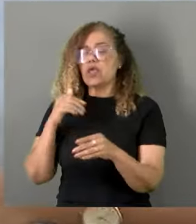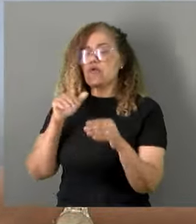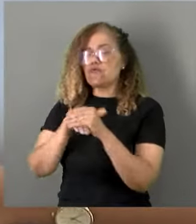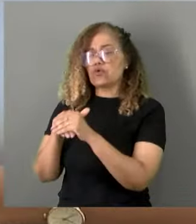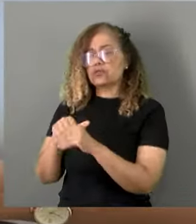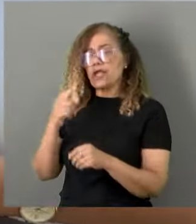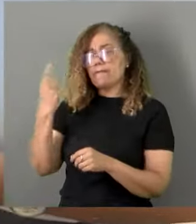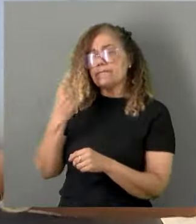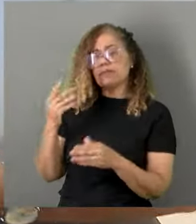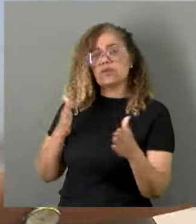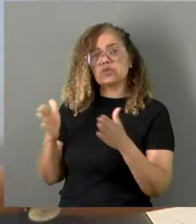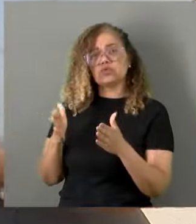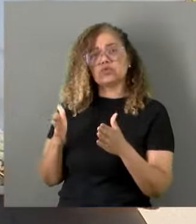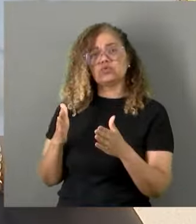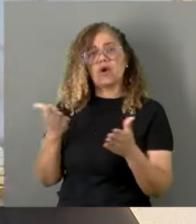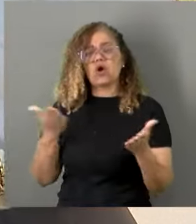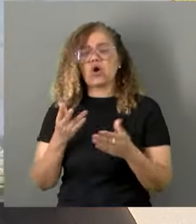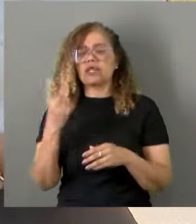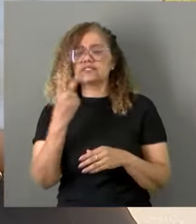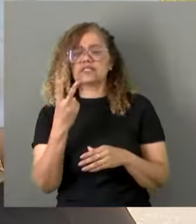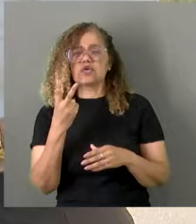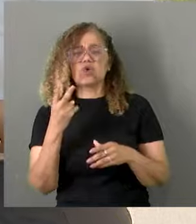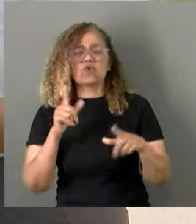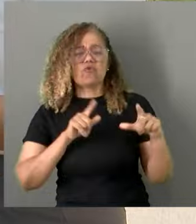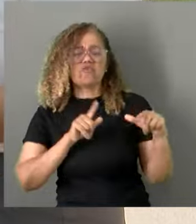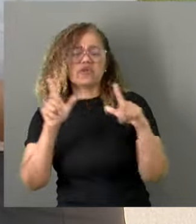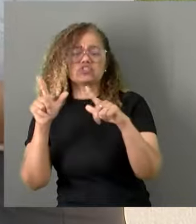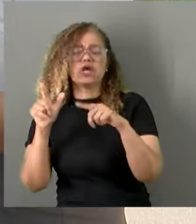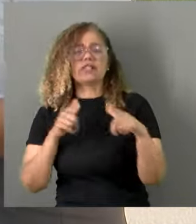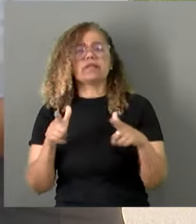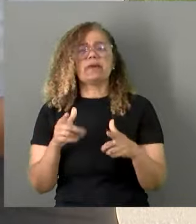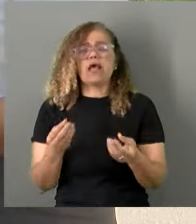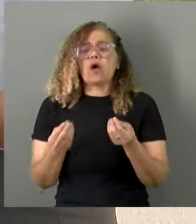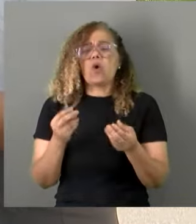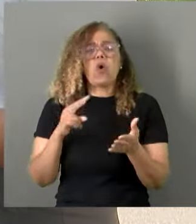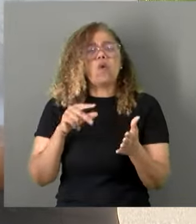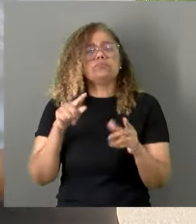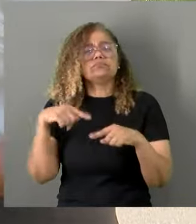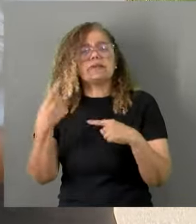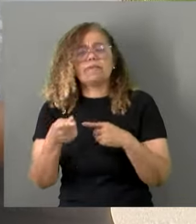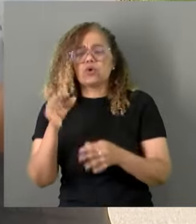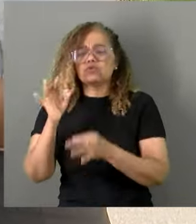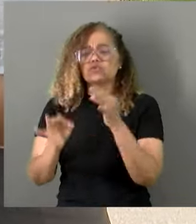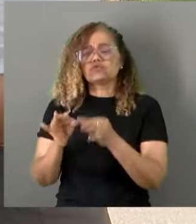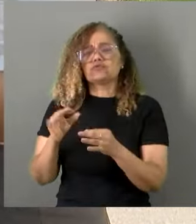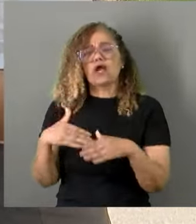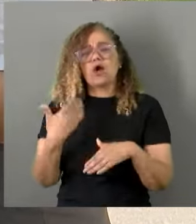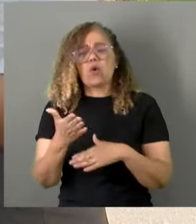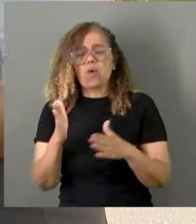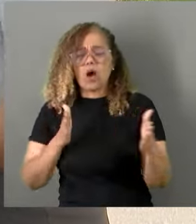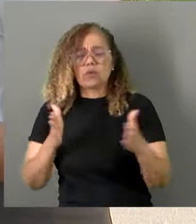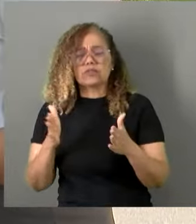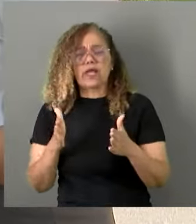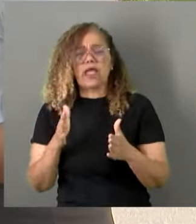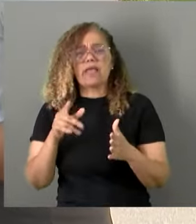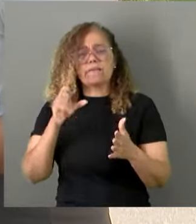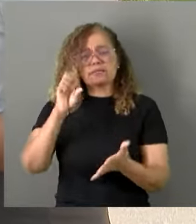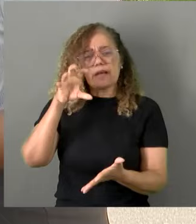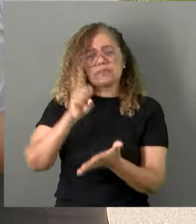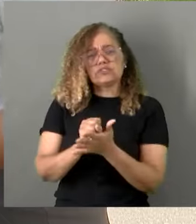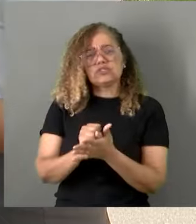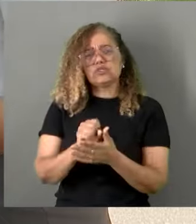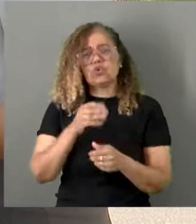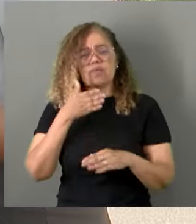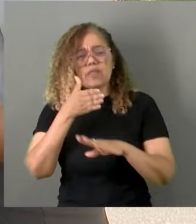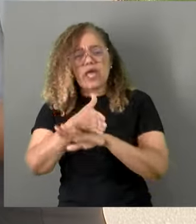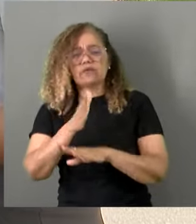turno e agora nesse segundo eu vou trabalhar eu vou viajar como é que faz para justificar quanto tempo tem é pelo aplicativo tem que ir na sessão Então